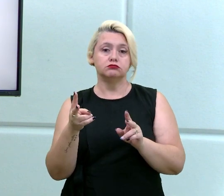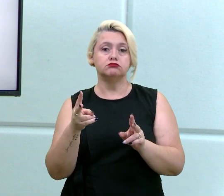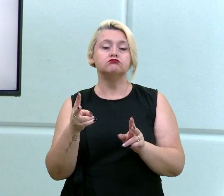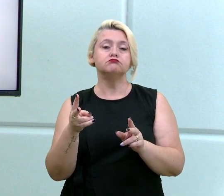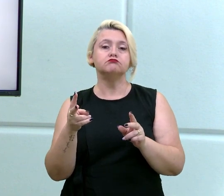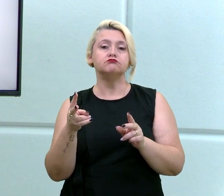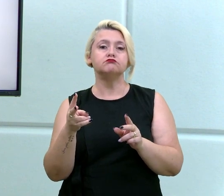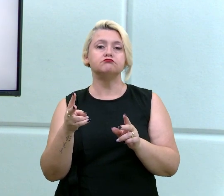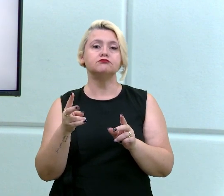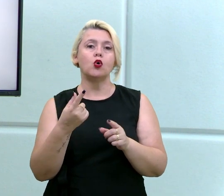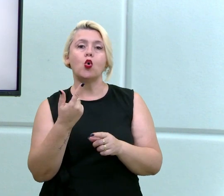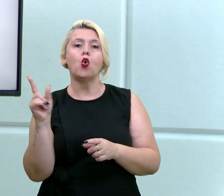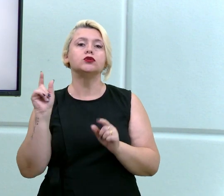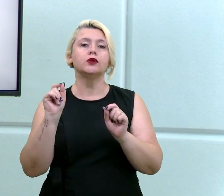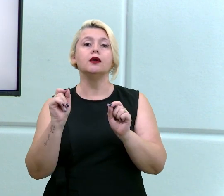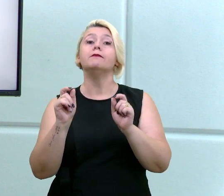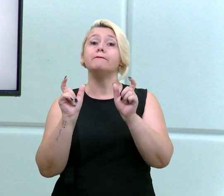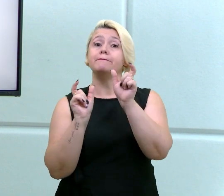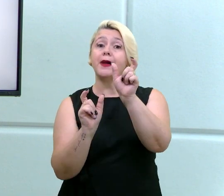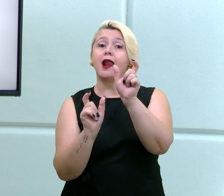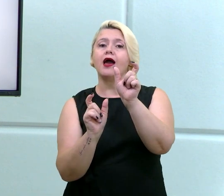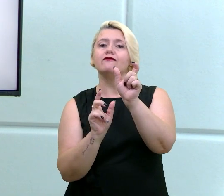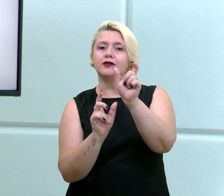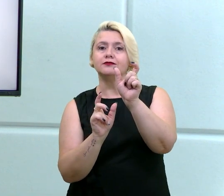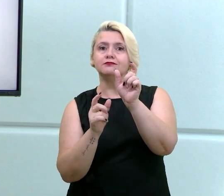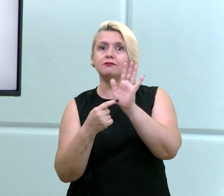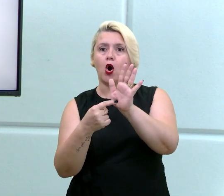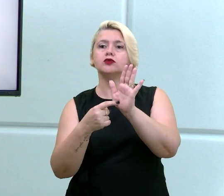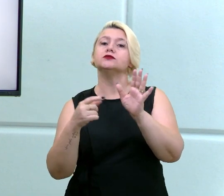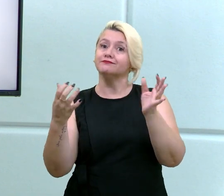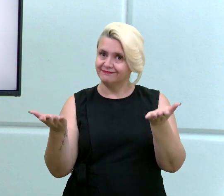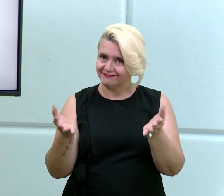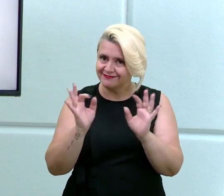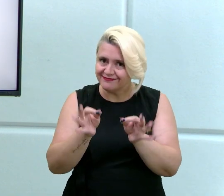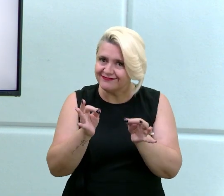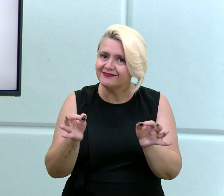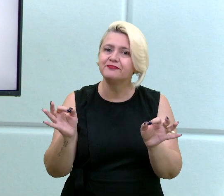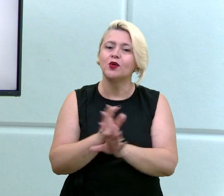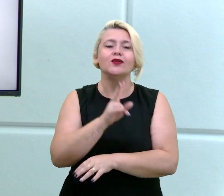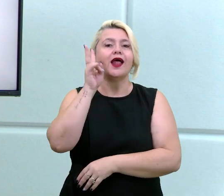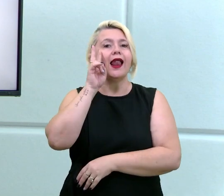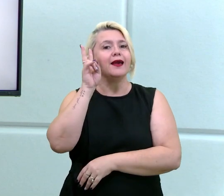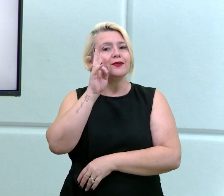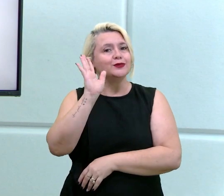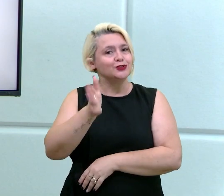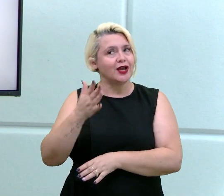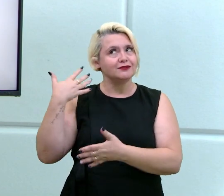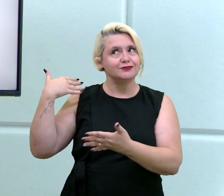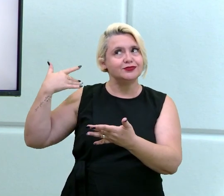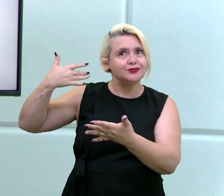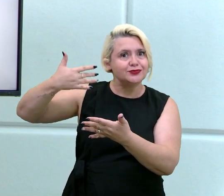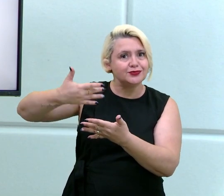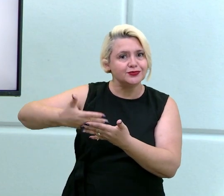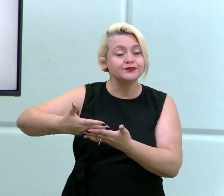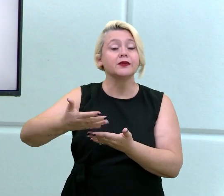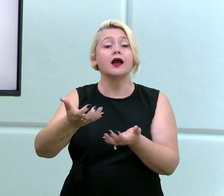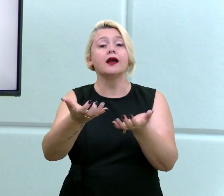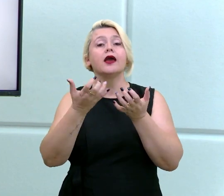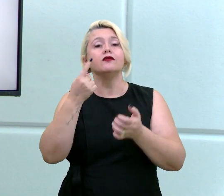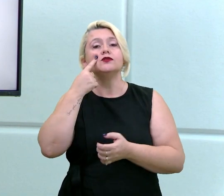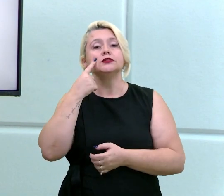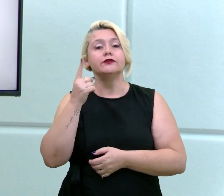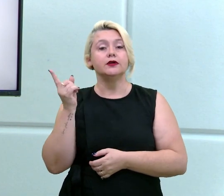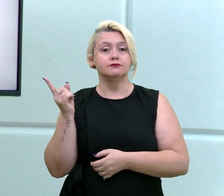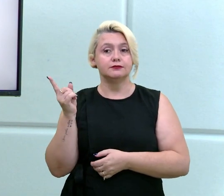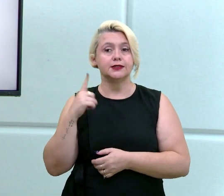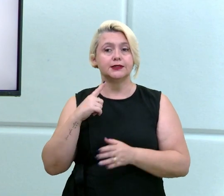usar uma palavrinha que indique isso. Não é verdade? Pronto! Já lembramos de tudo isso. E eu quero que vocês olhem